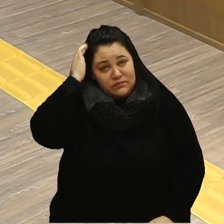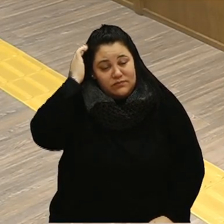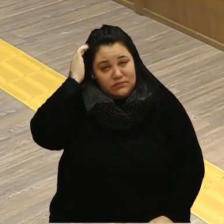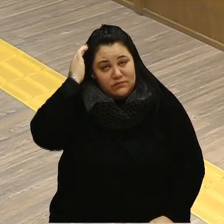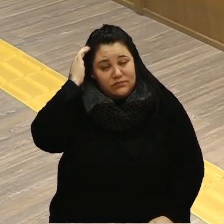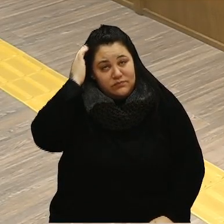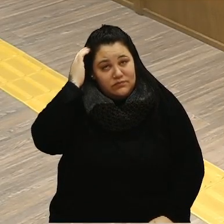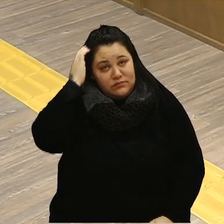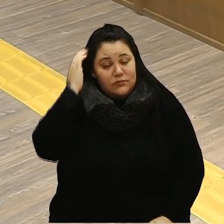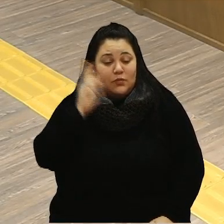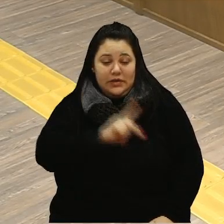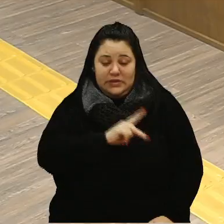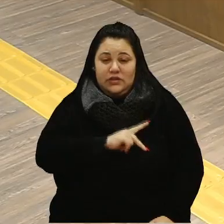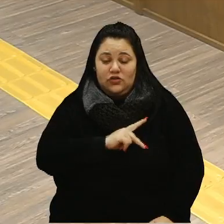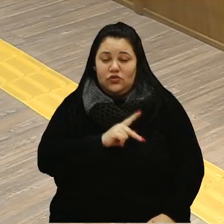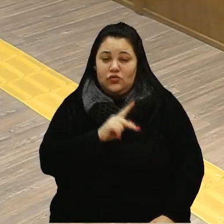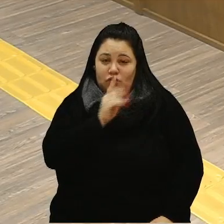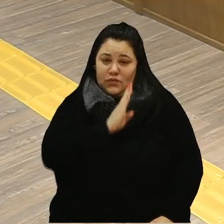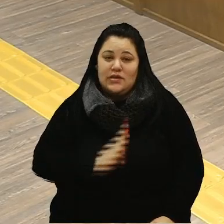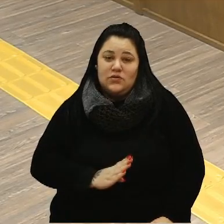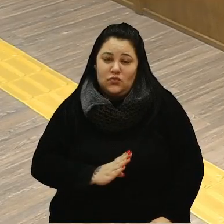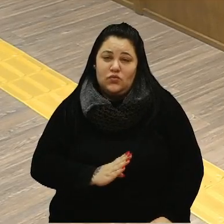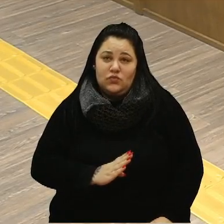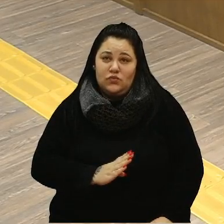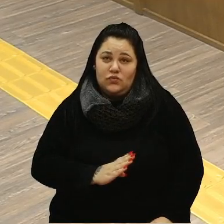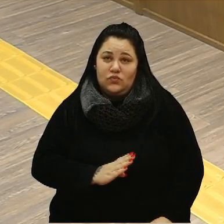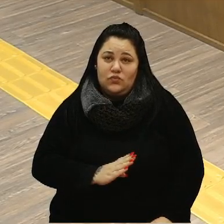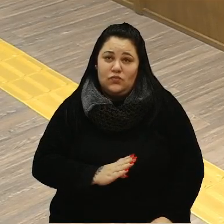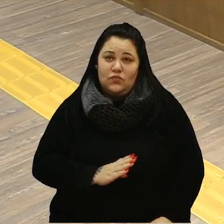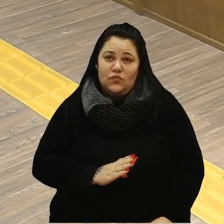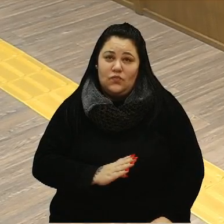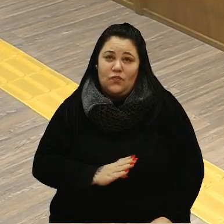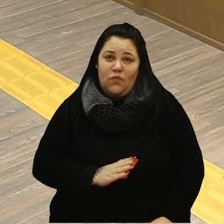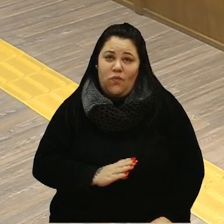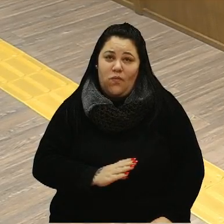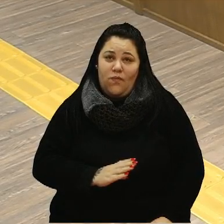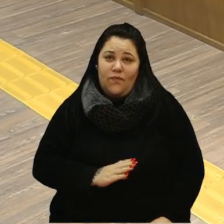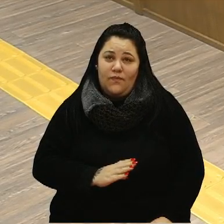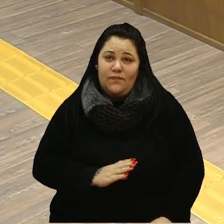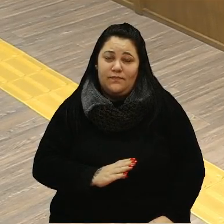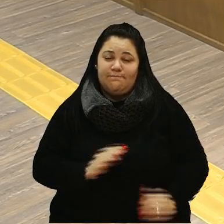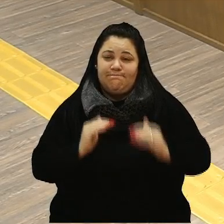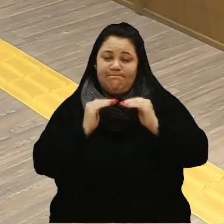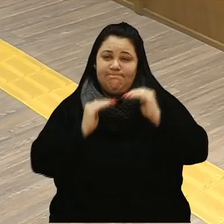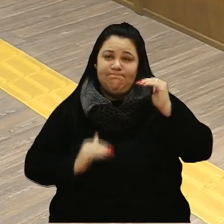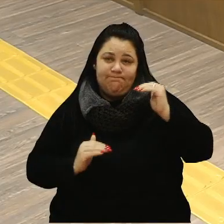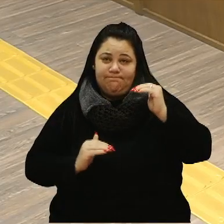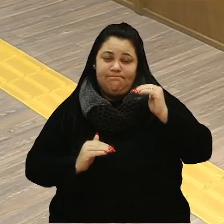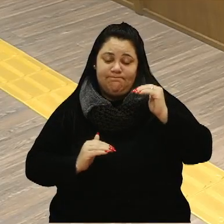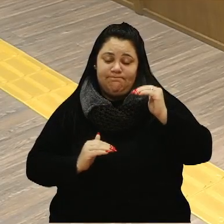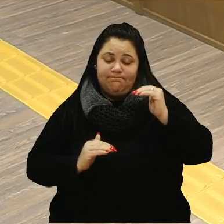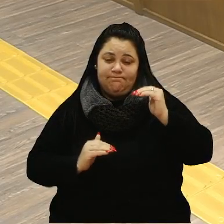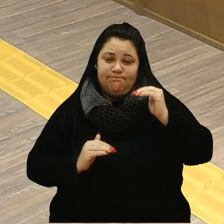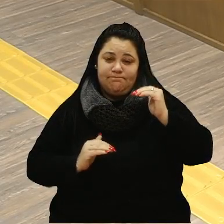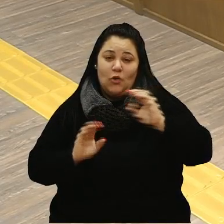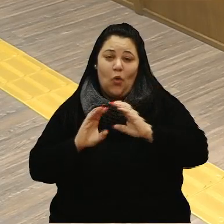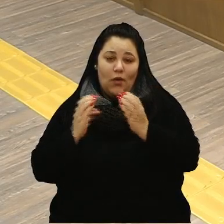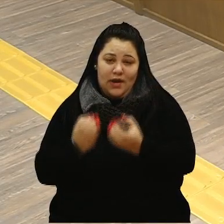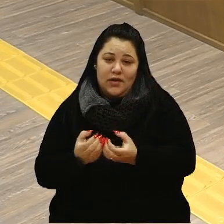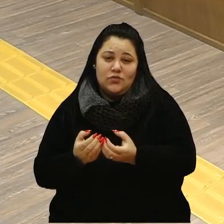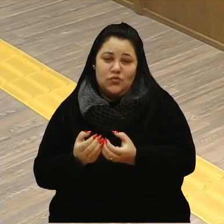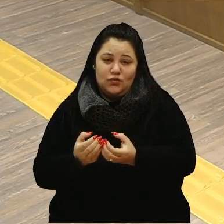da República, eu acho que está num descompasso muito grande com o Congresso. E isso tem preocupado,